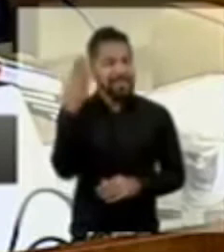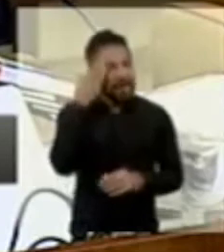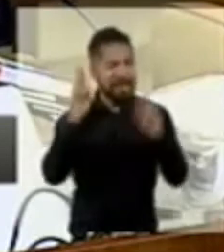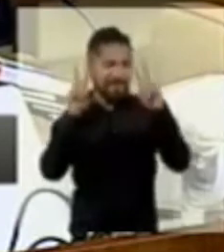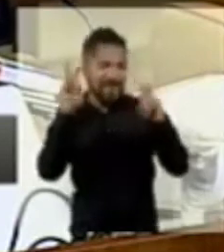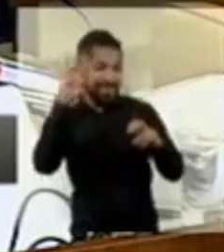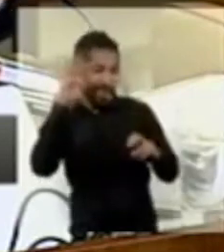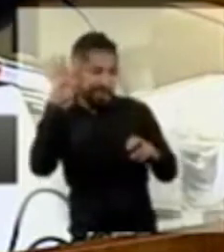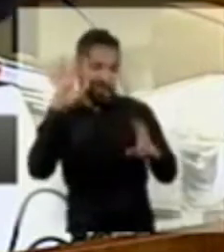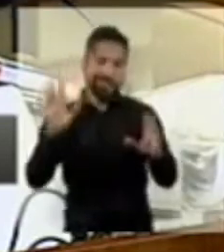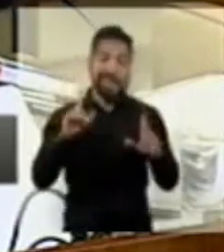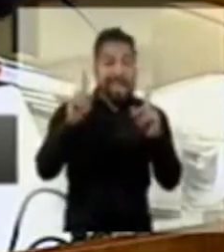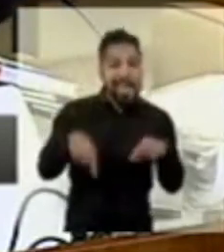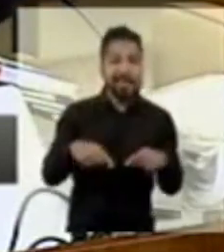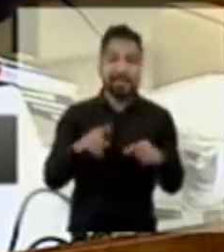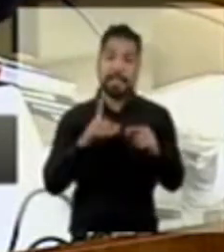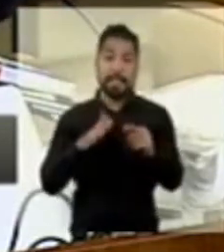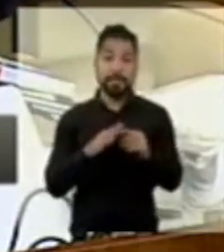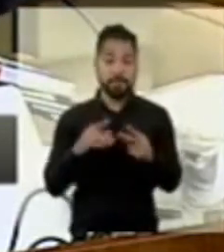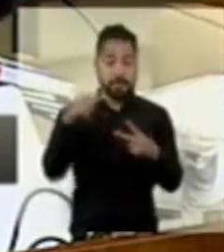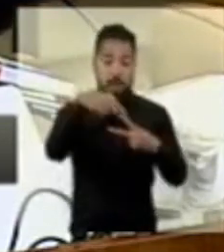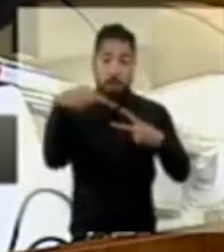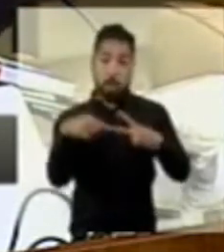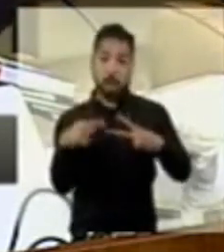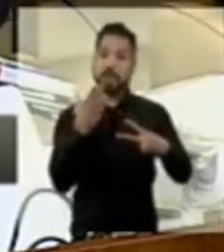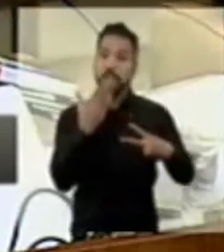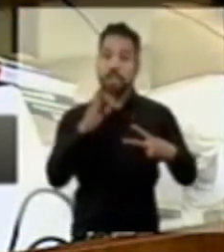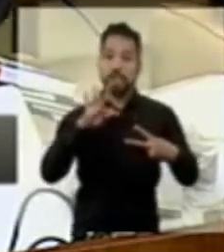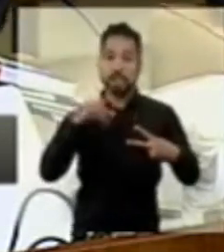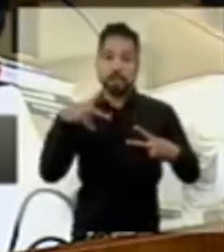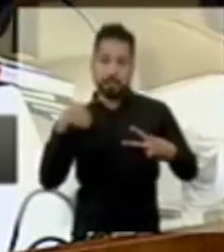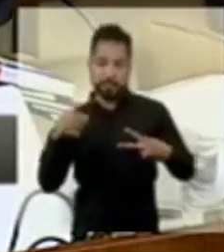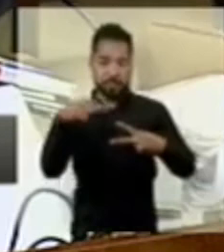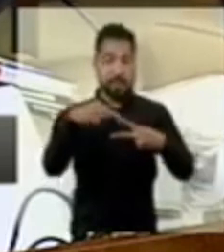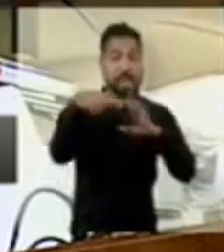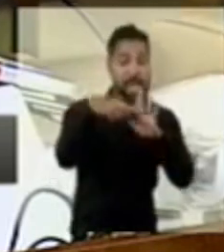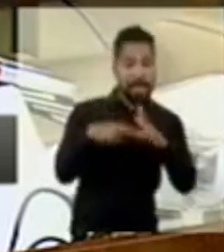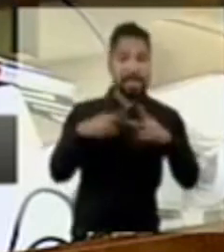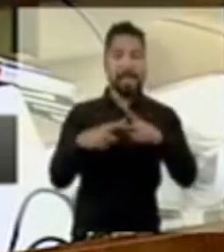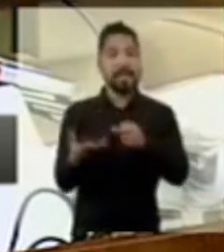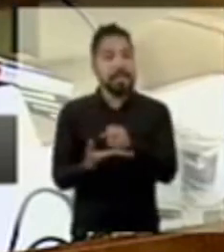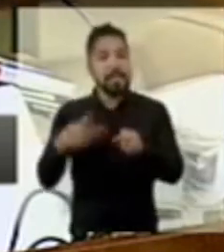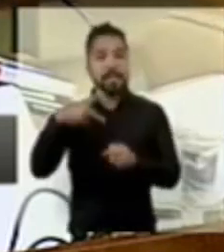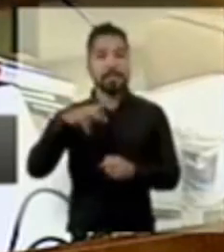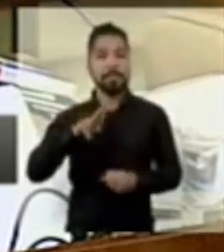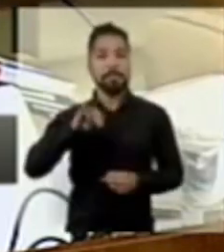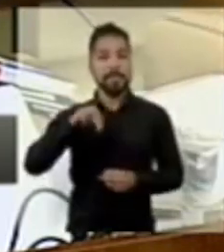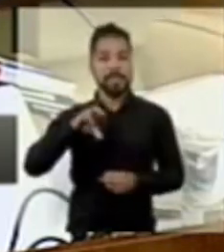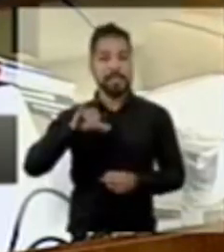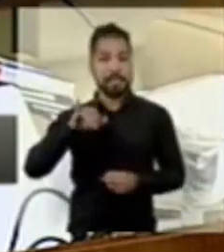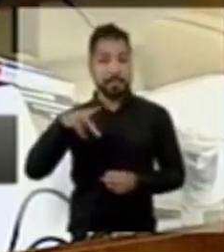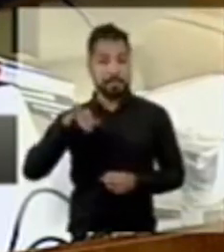é um tipo há dois tipos de normas e regras e princípios a regra ela define uma